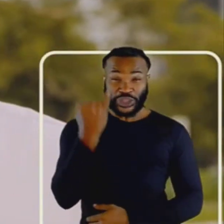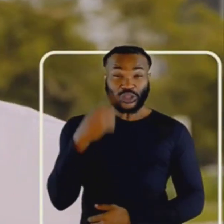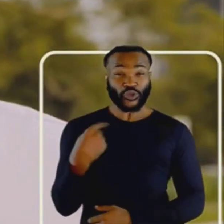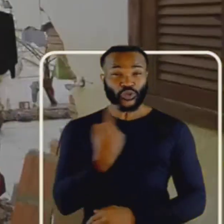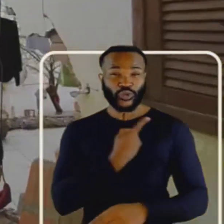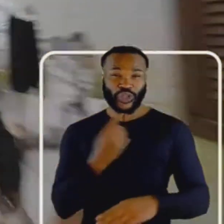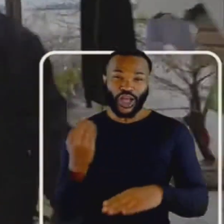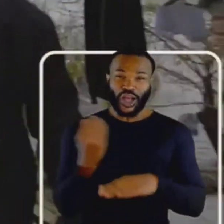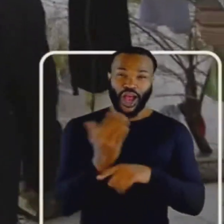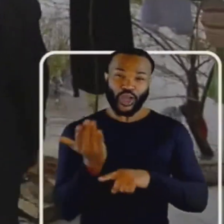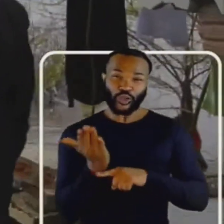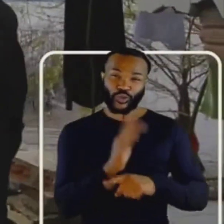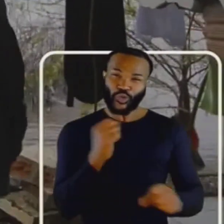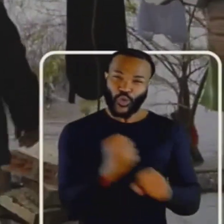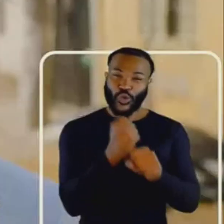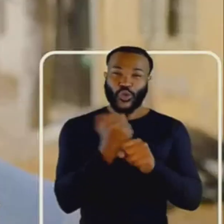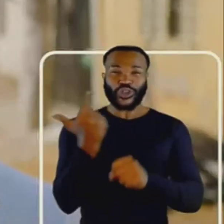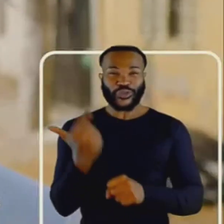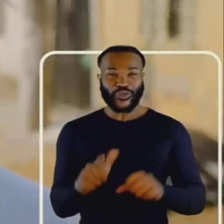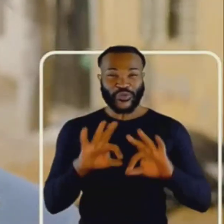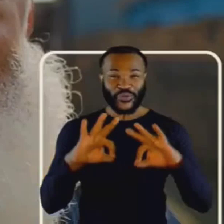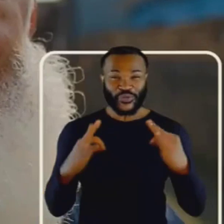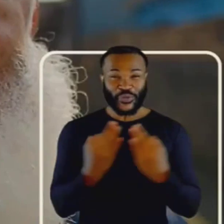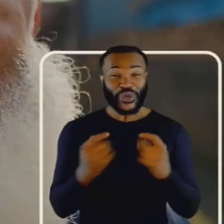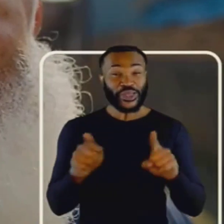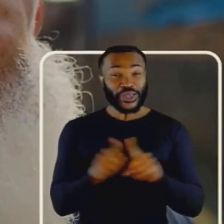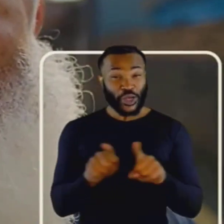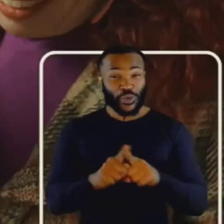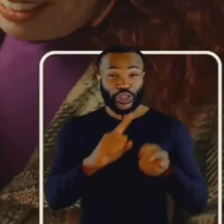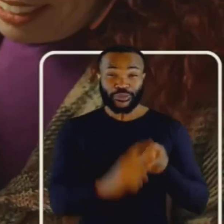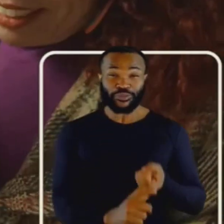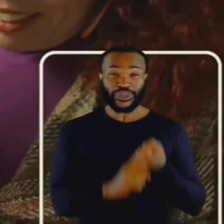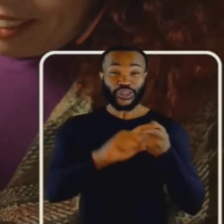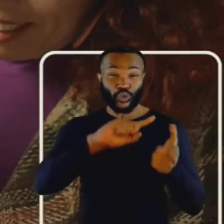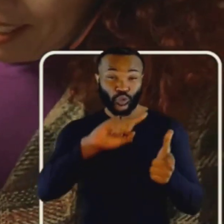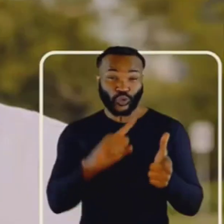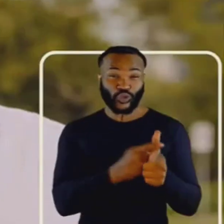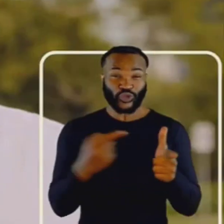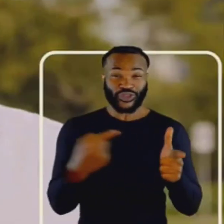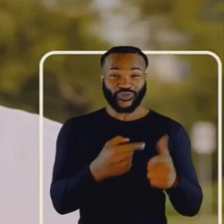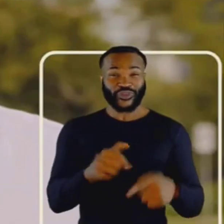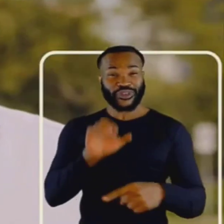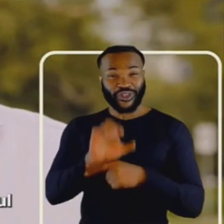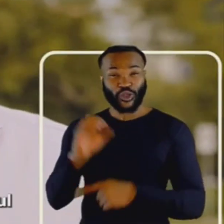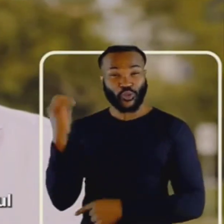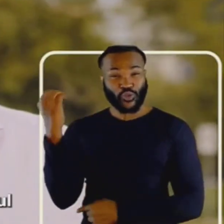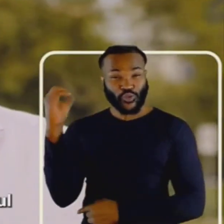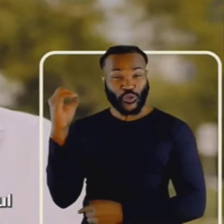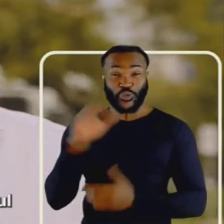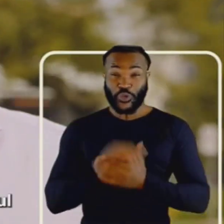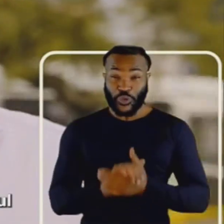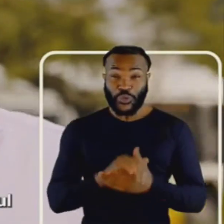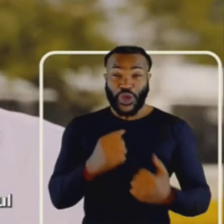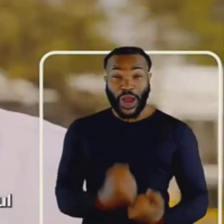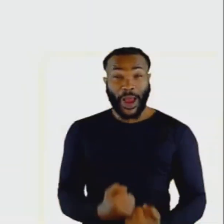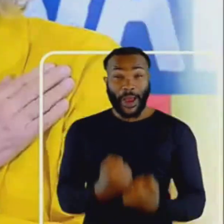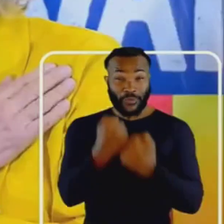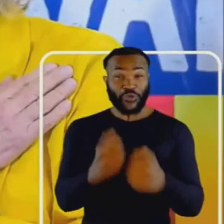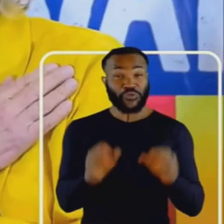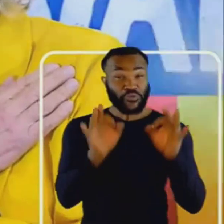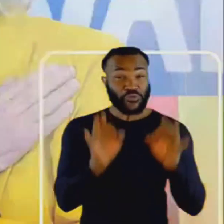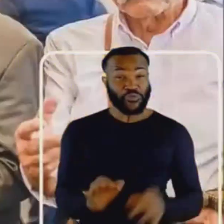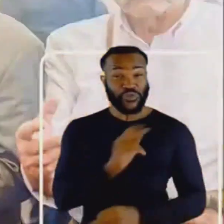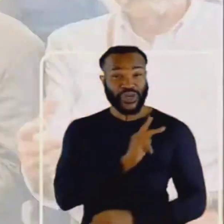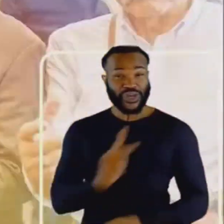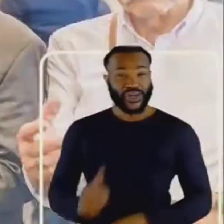fundamental para conseguirmos o auxílio reconstrução para as famílias e a suspensão da dívida do Estado do Rio Grande do Sul. Tem o